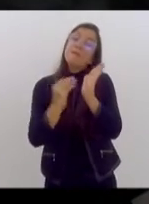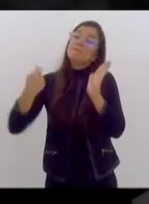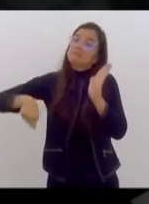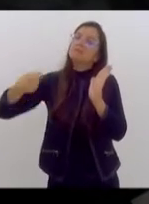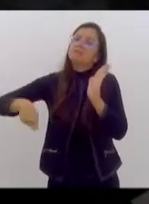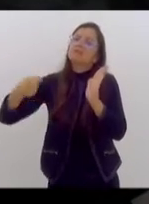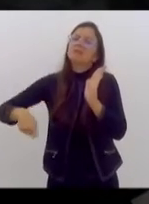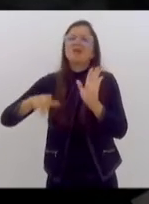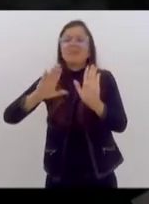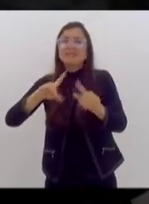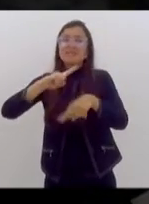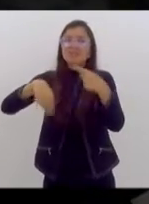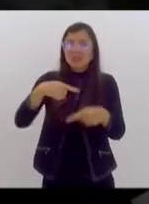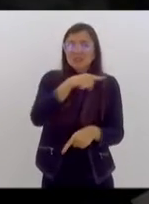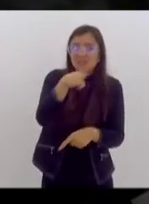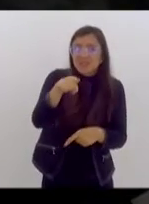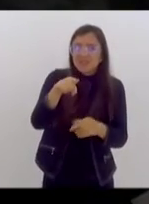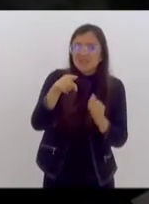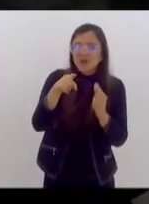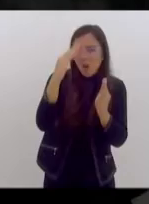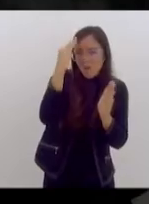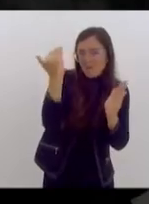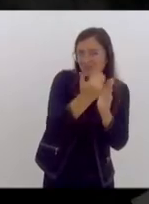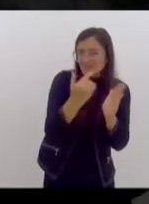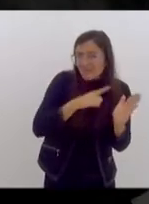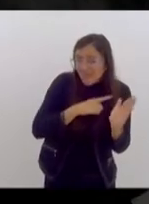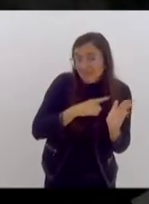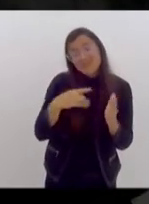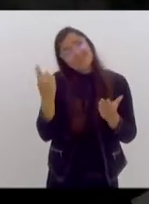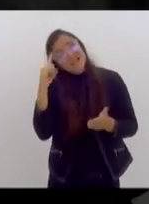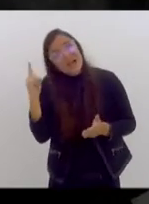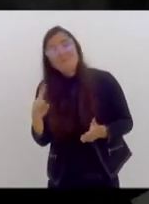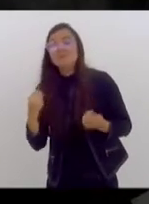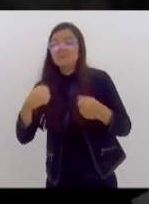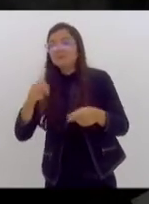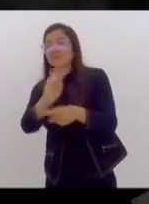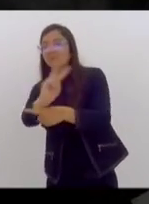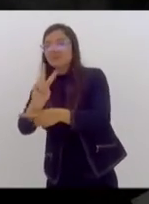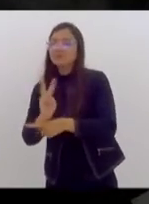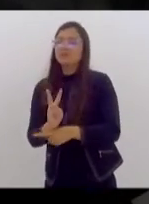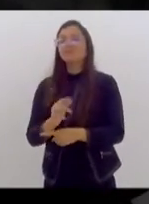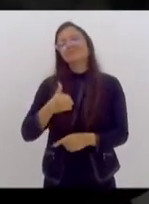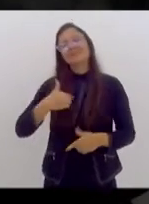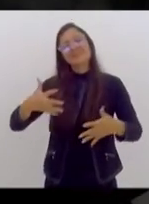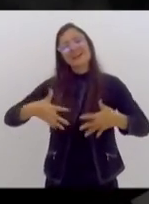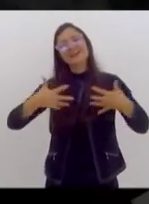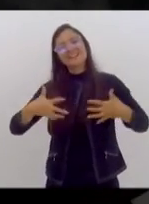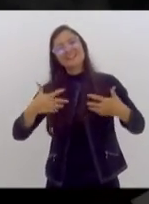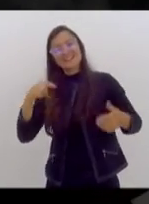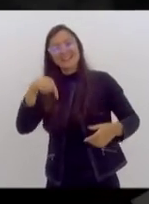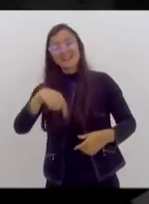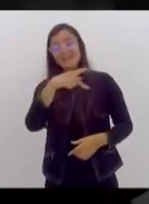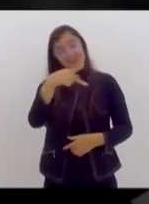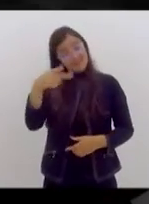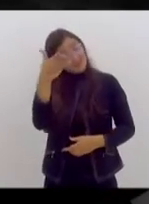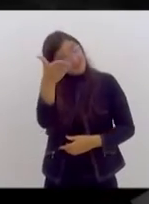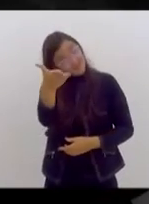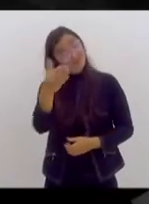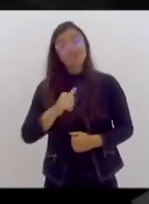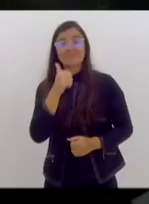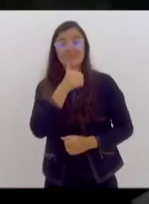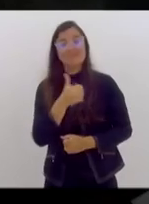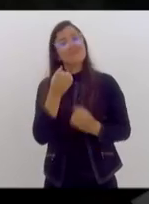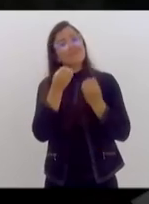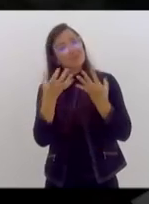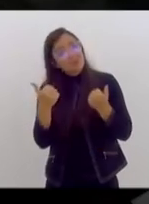realizadas aqui pelo esta casa no mais renovar que a minha alegria de ser presidida por vossa excelência e de ter as manhãs de